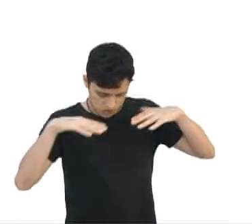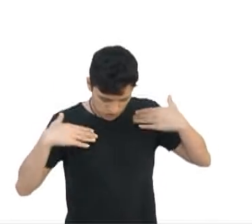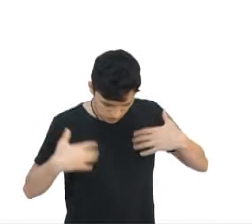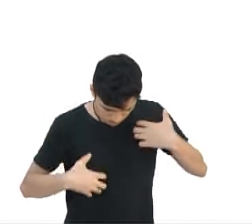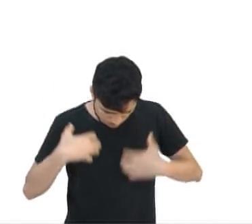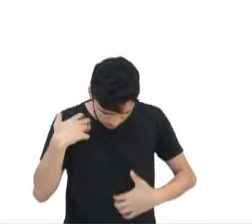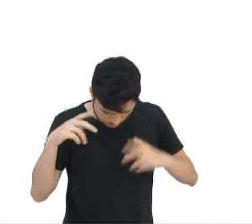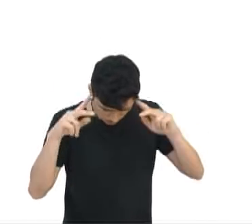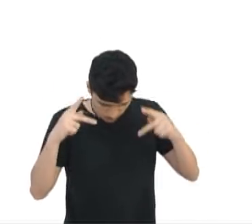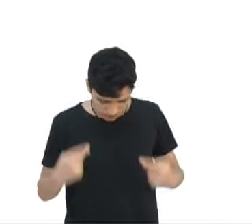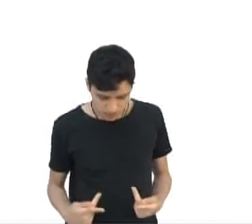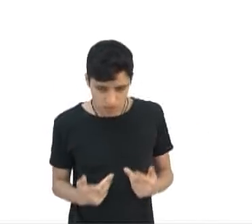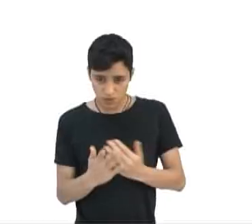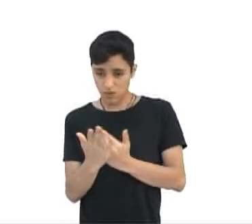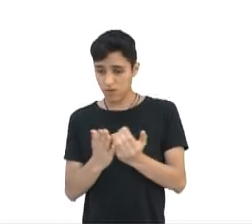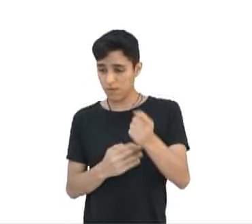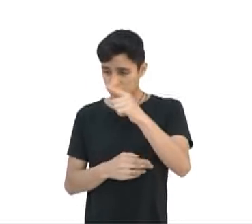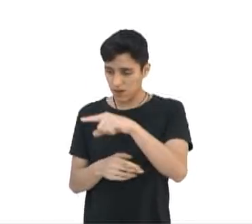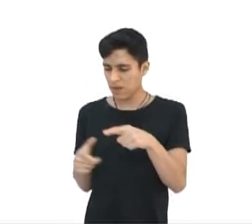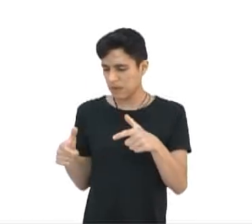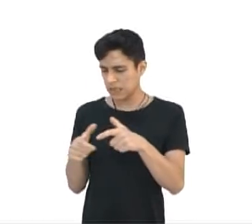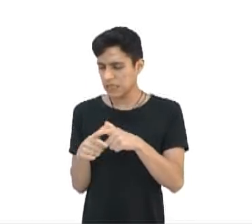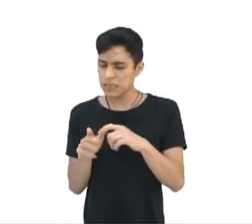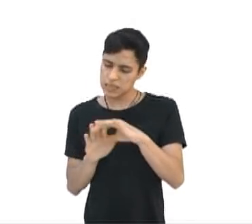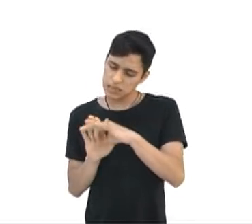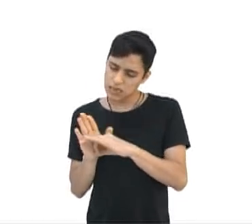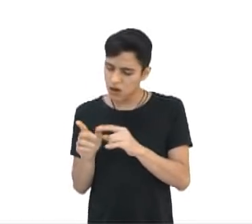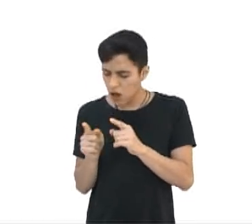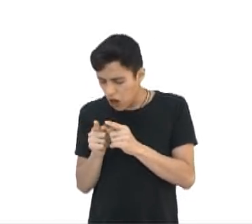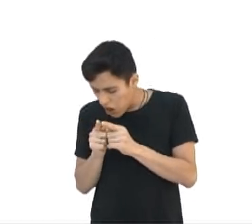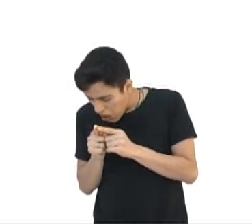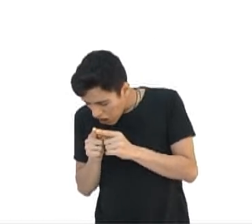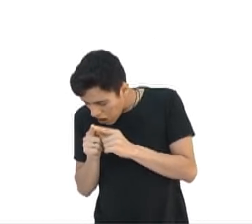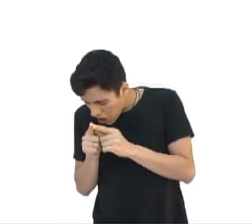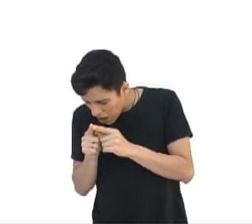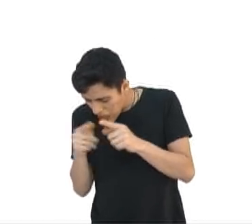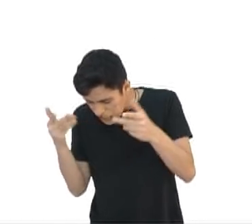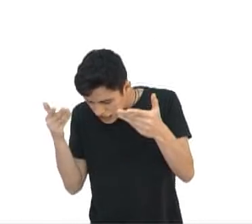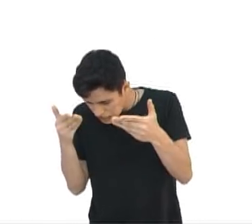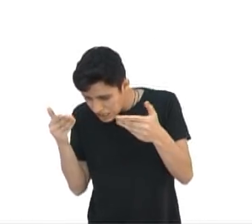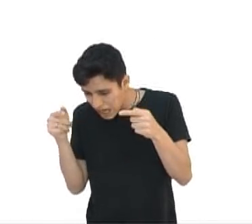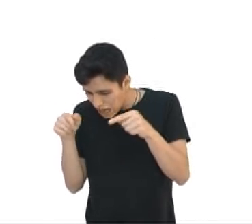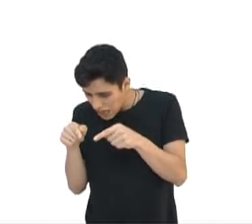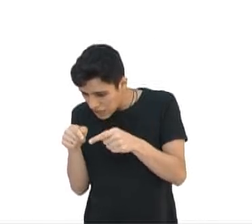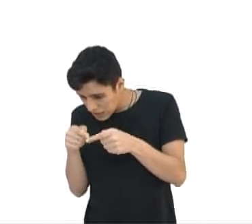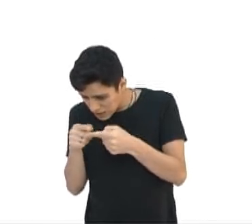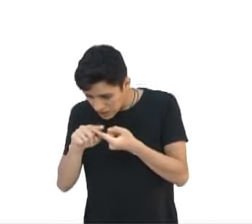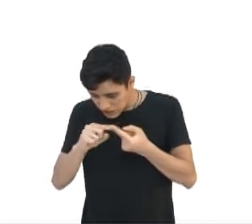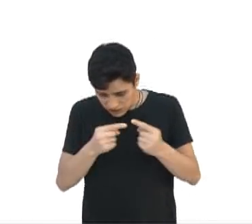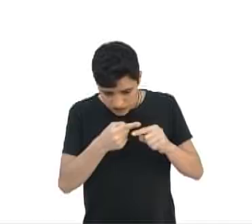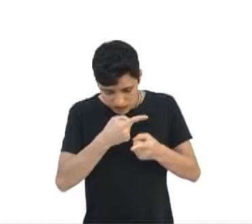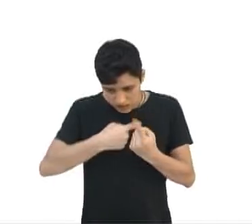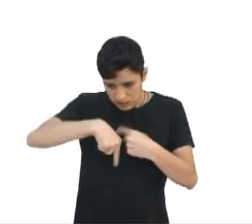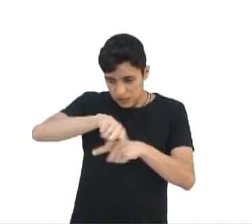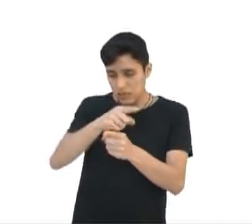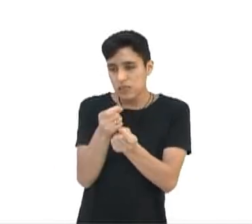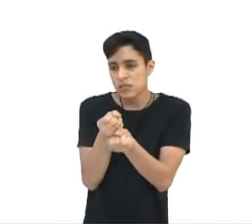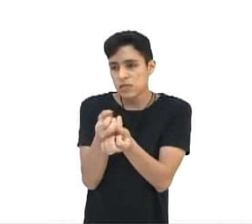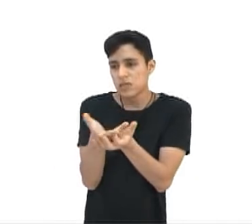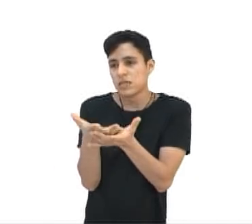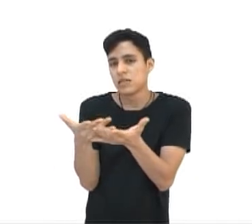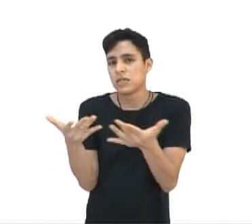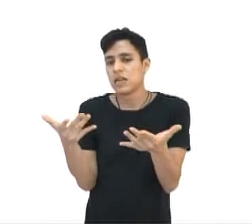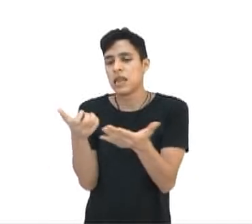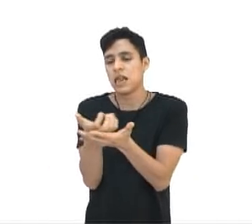né, partindo lá da estrutura menor, que é a célula. Essas células se organizam formando os tecidos,